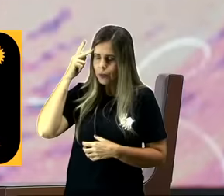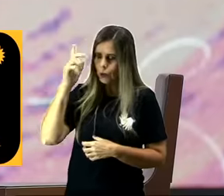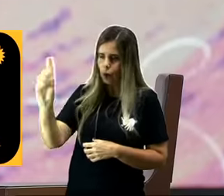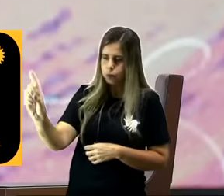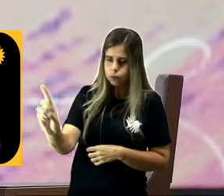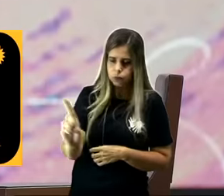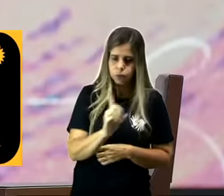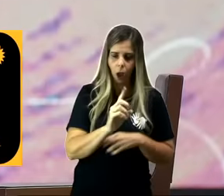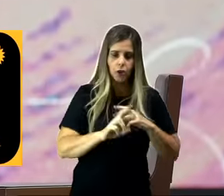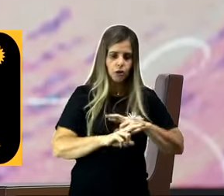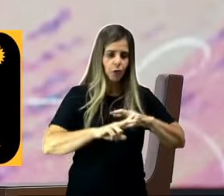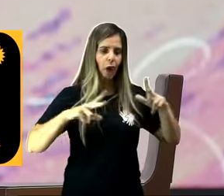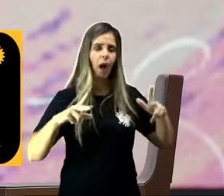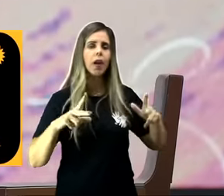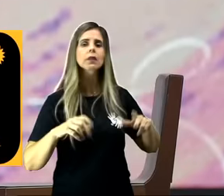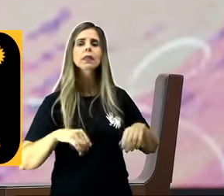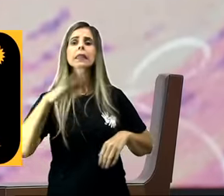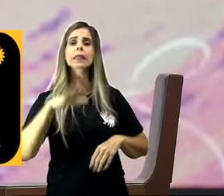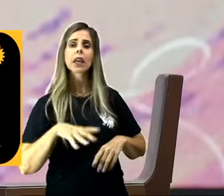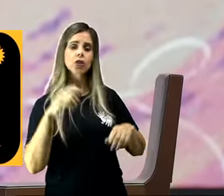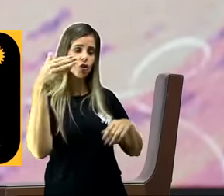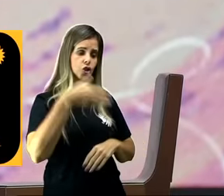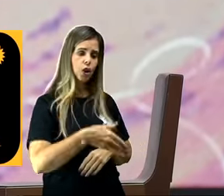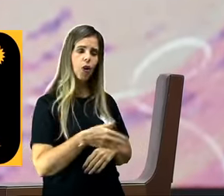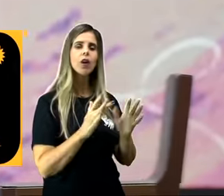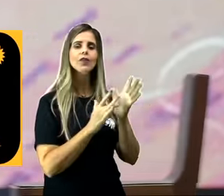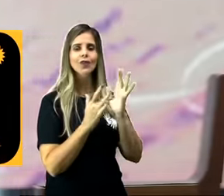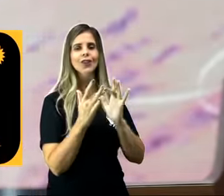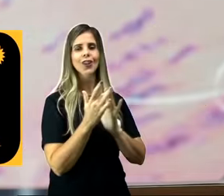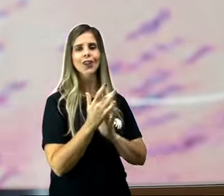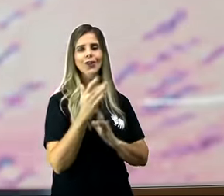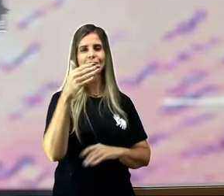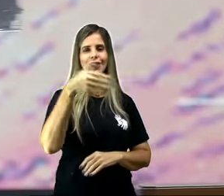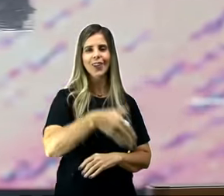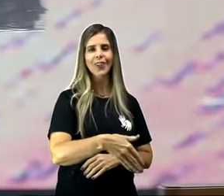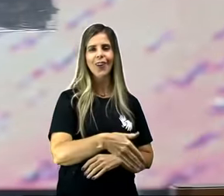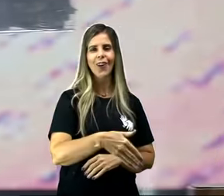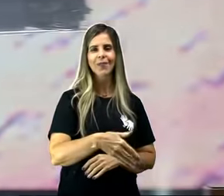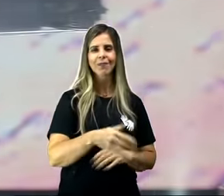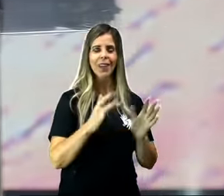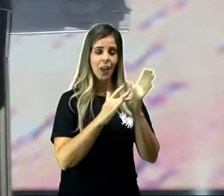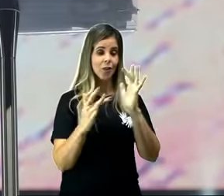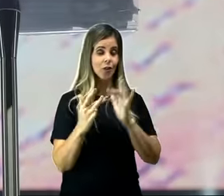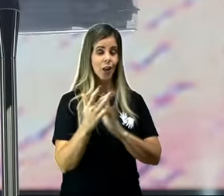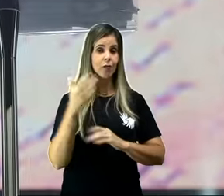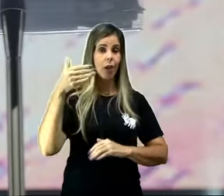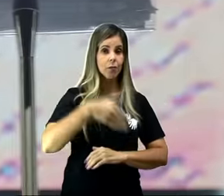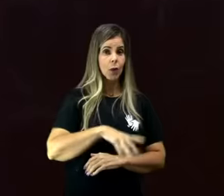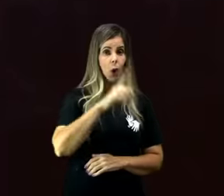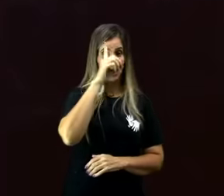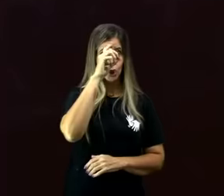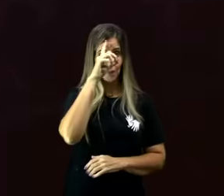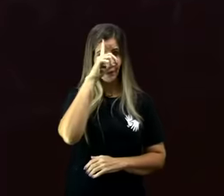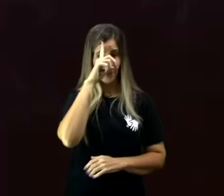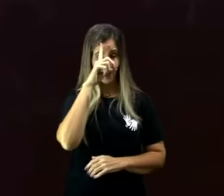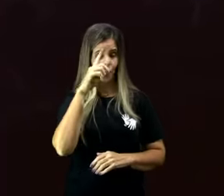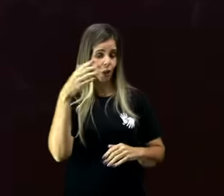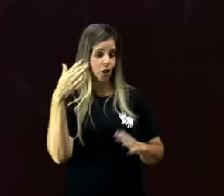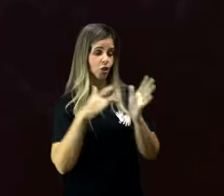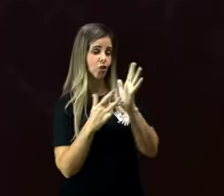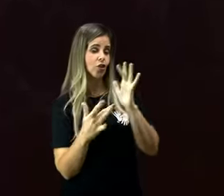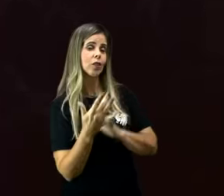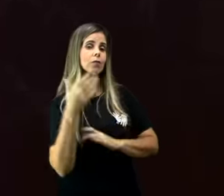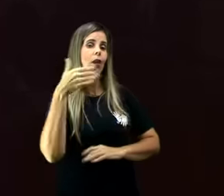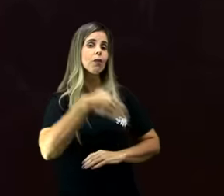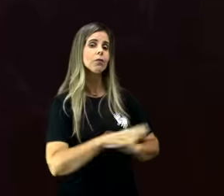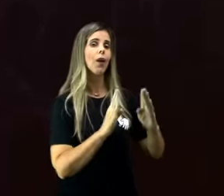Foi Jesus. Foi Jesus que chegou. É Jesus que entrou. Ele entrou no hospital. Ele entrou na casa. Ele entrou no quarto escuro. Ele